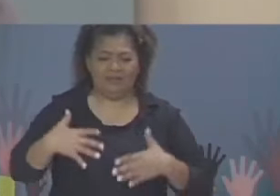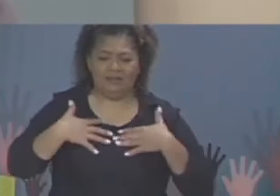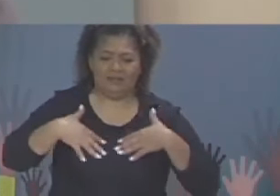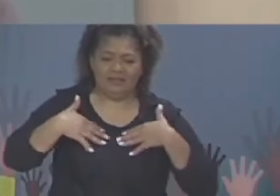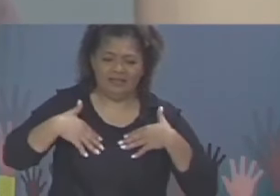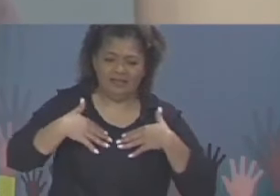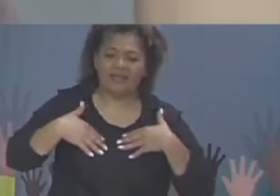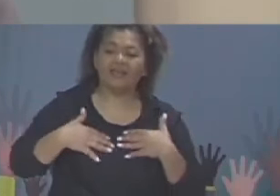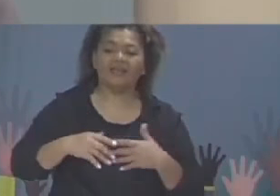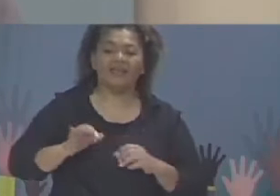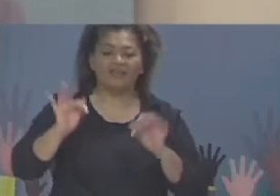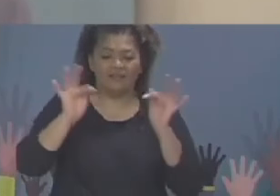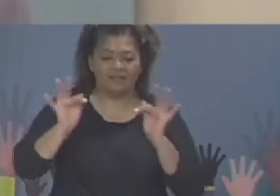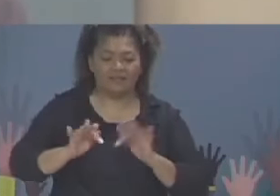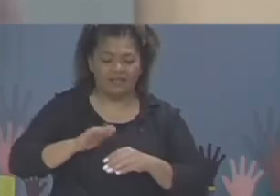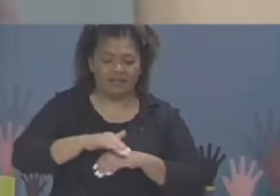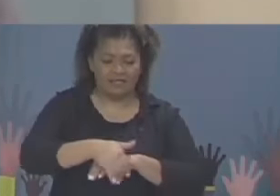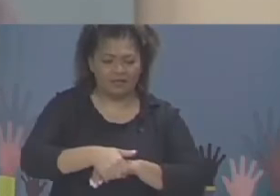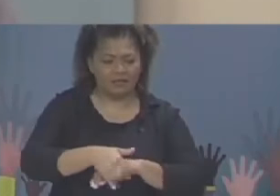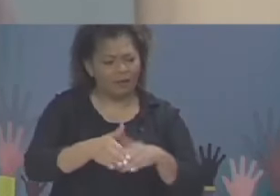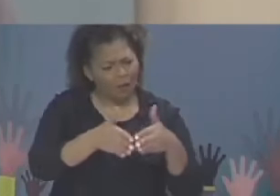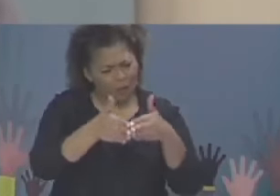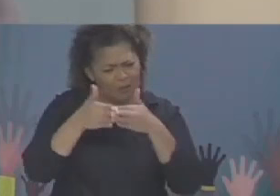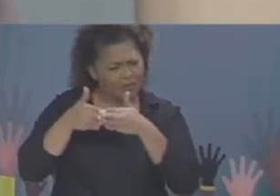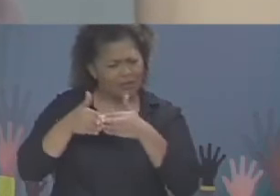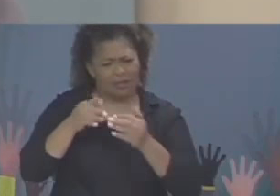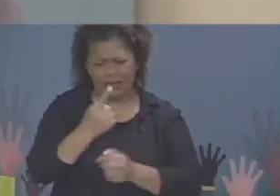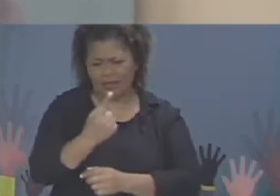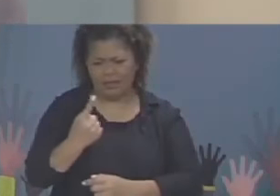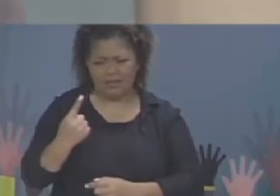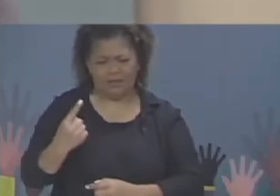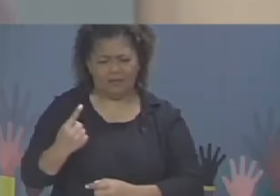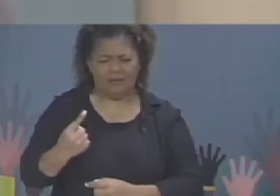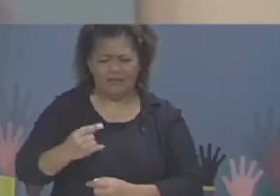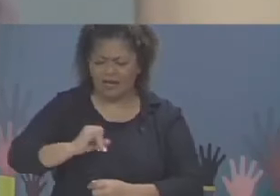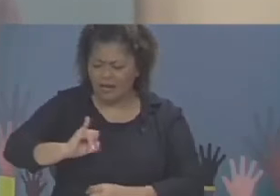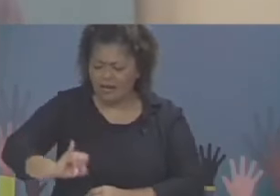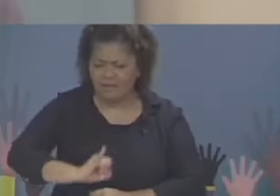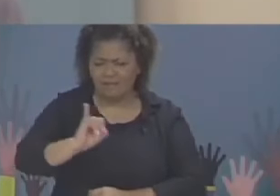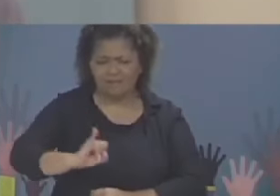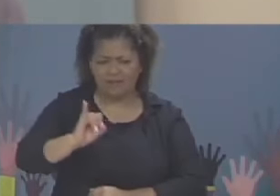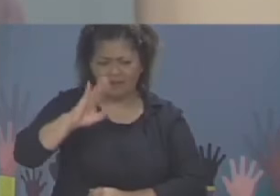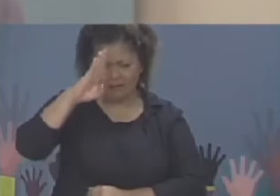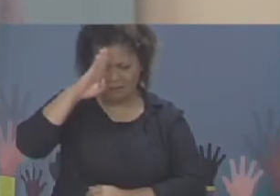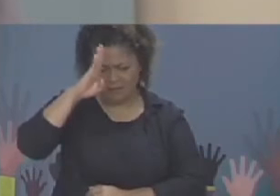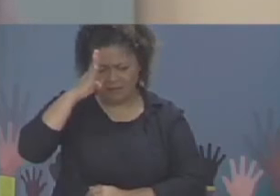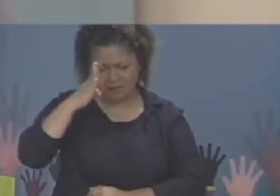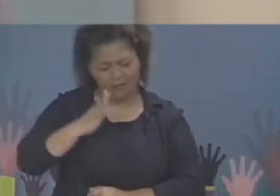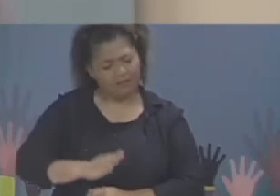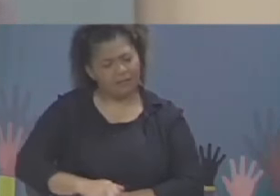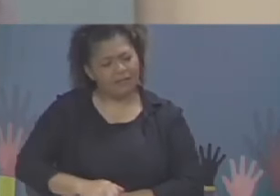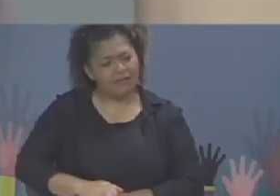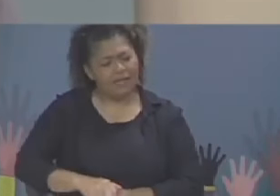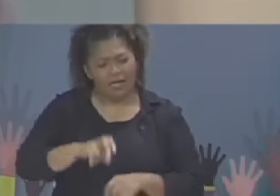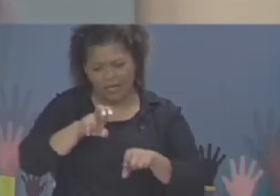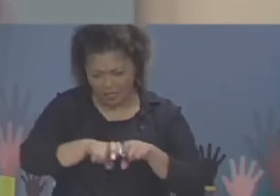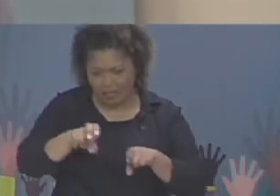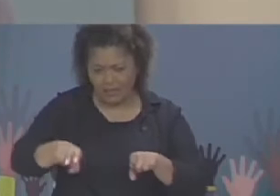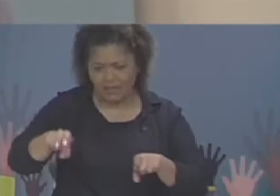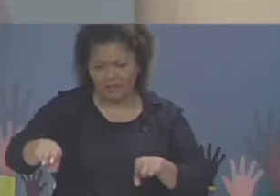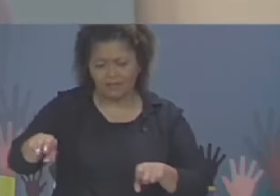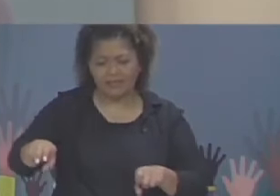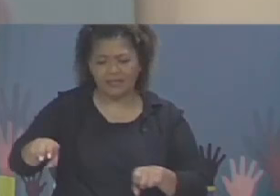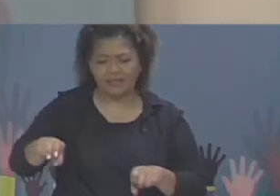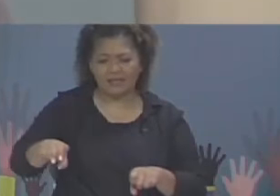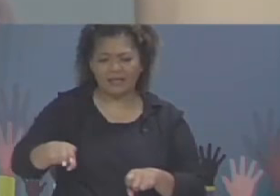já faço um primeiro pedido a todos nós dessa mesa. Seria fundamental, será fundamental, que essa mesa ela se